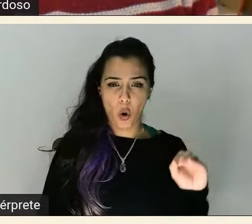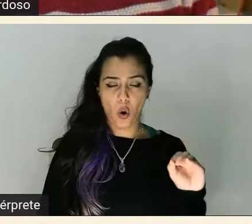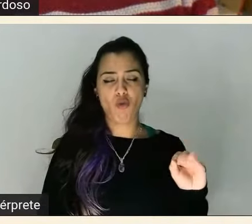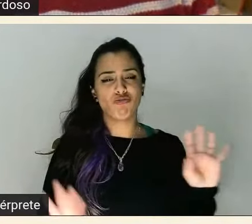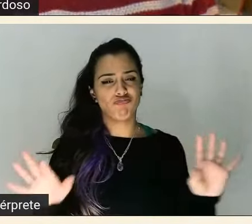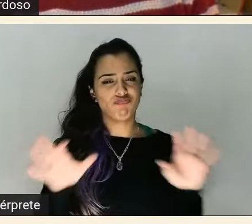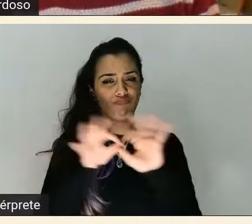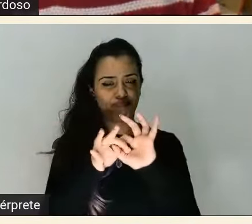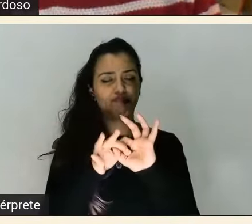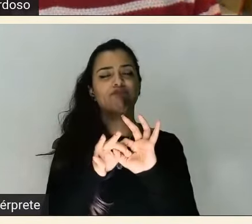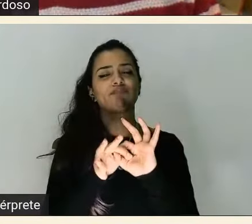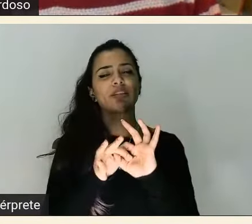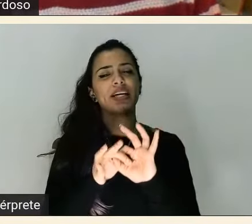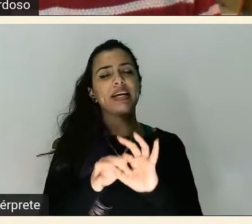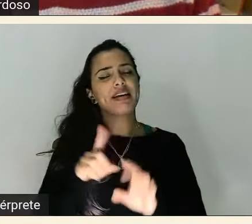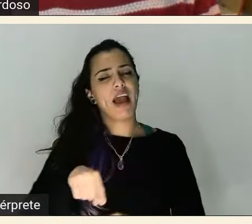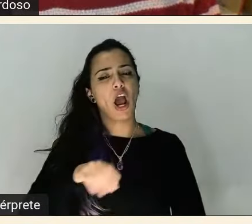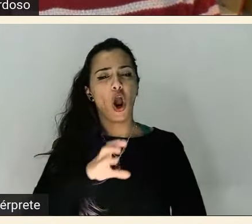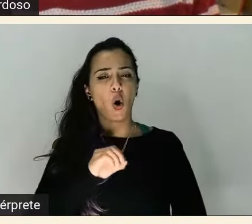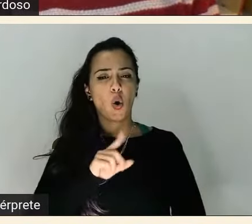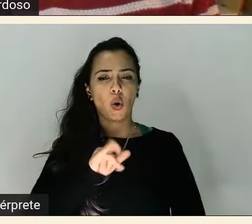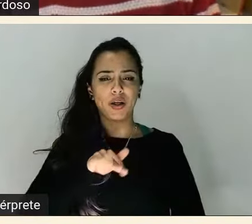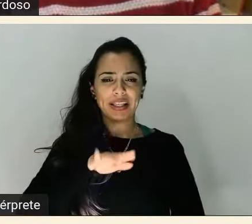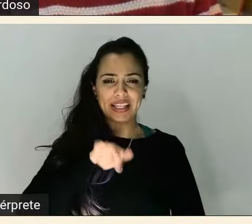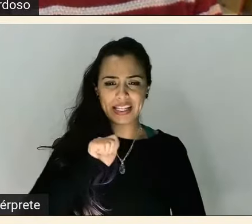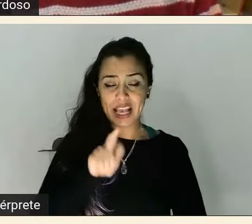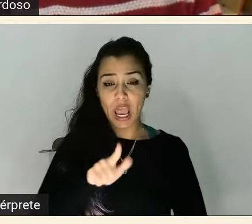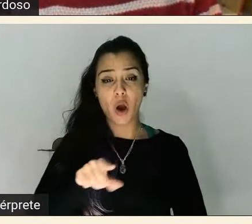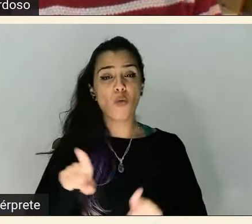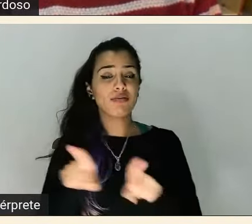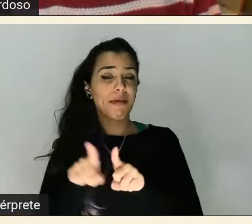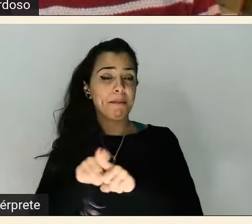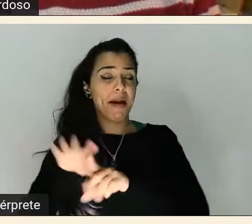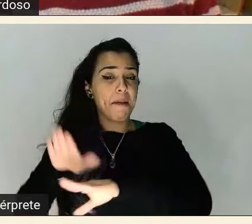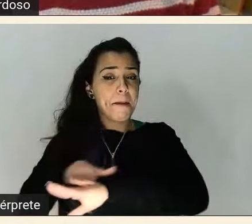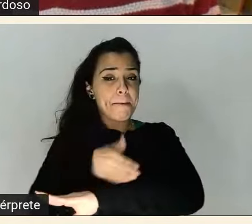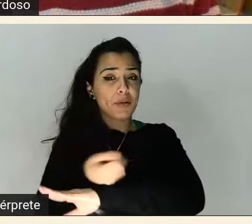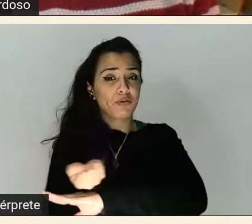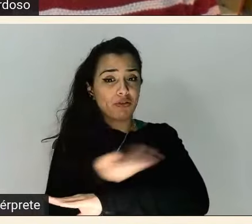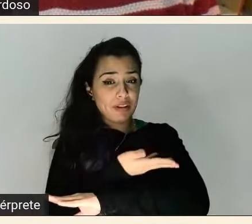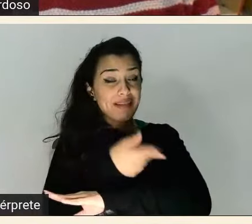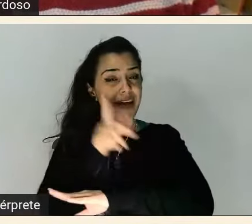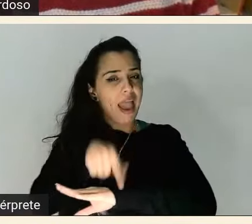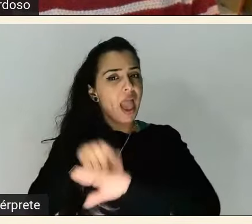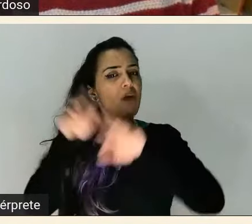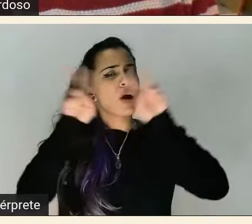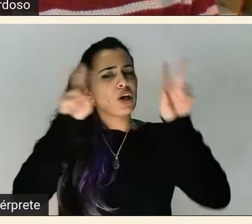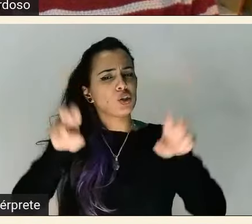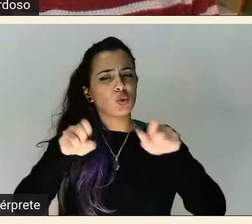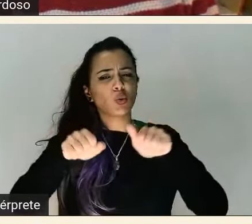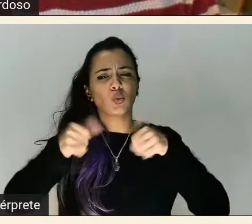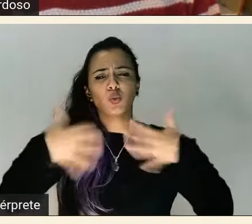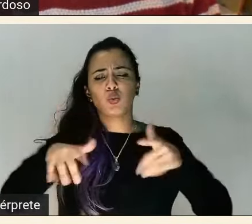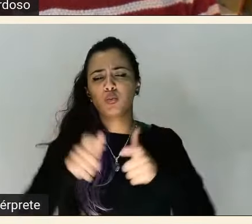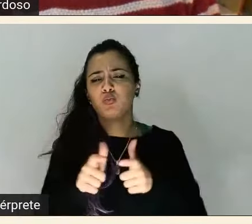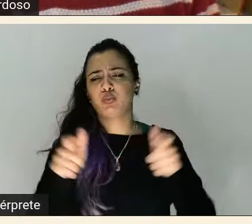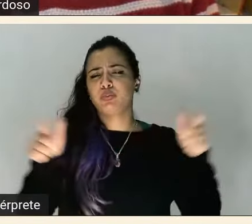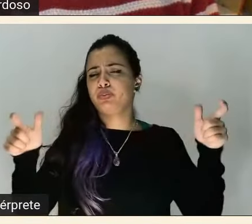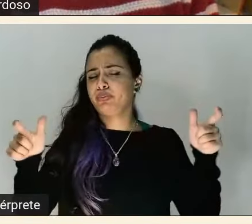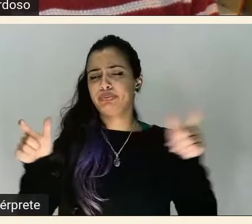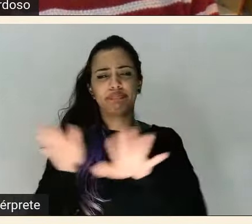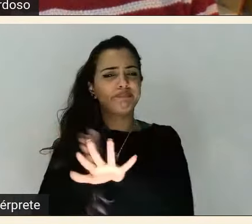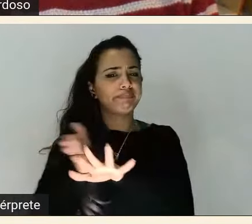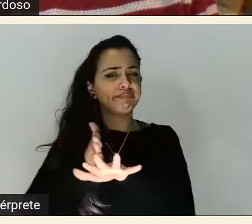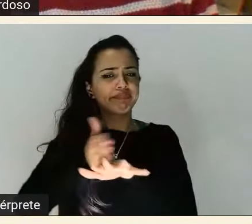geral, o colonial, e a ideia de modernidade, é um assunto vasto. Isso começa